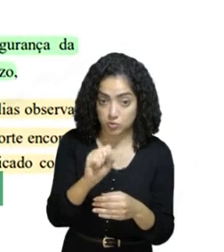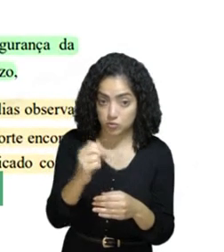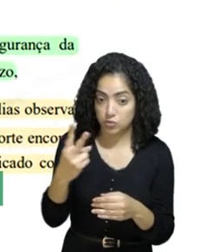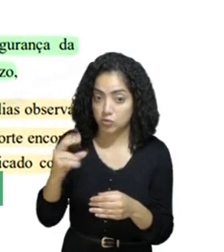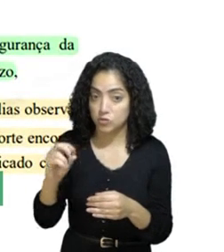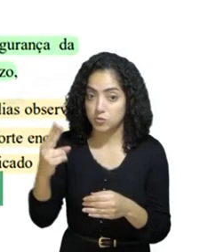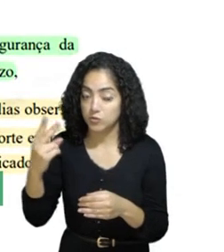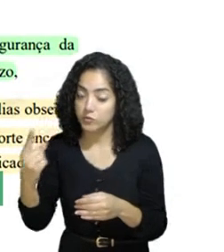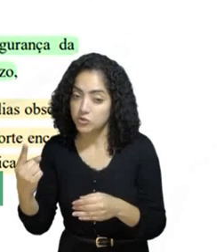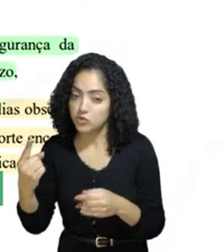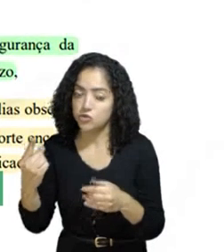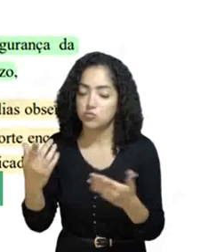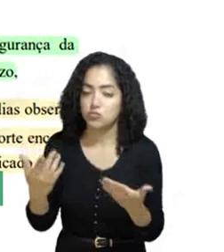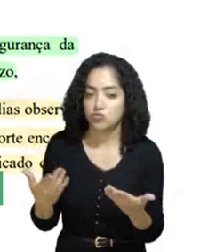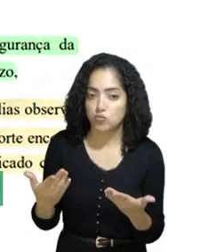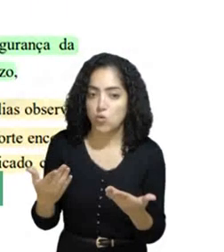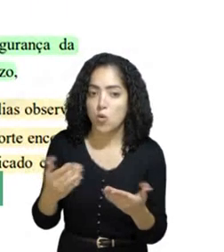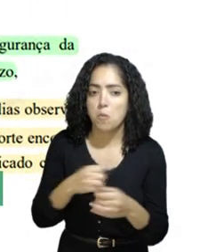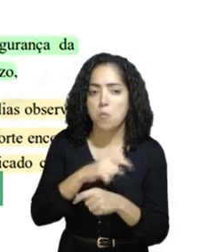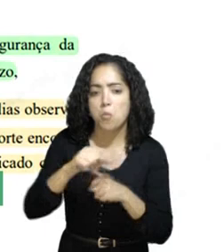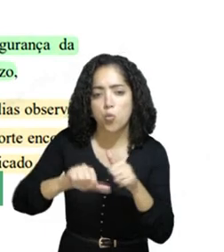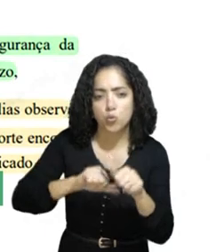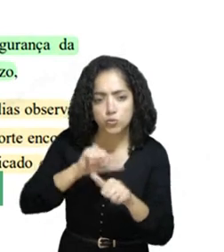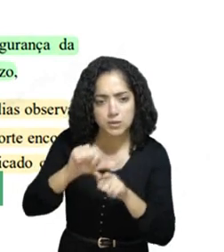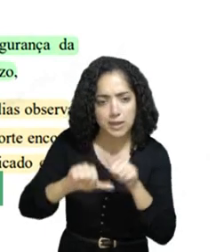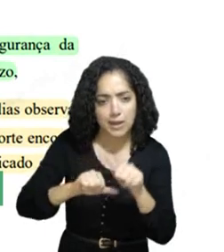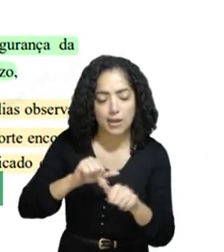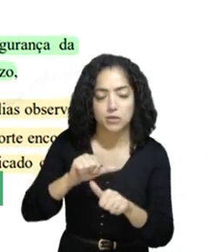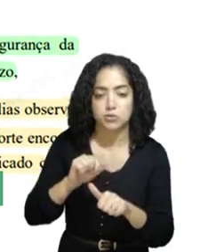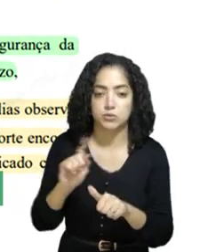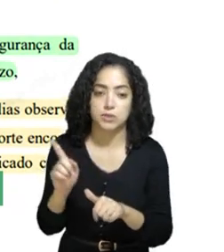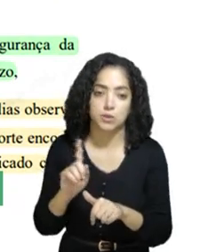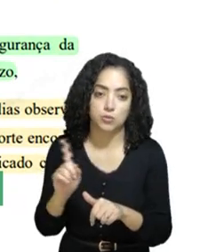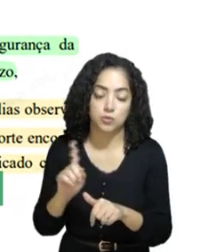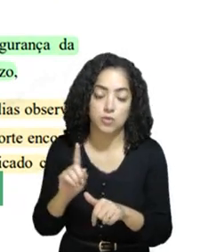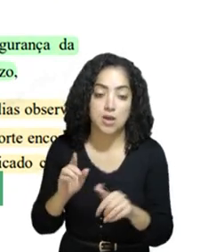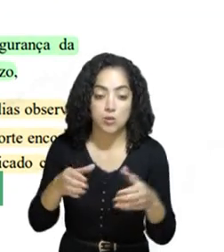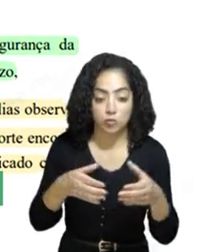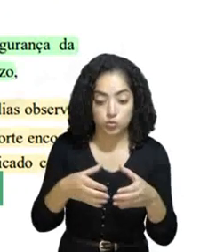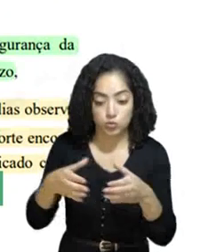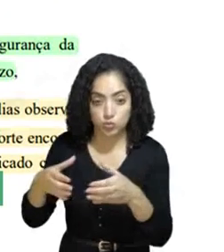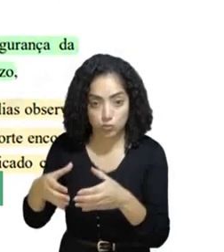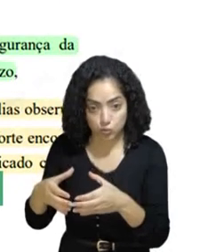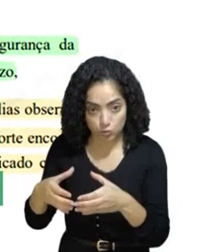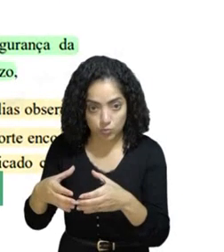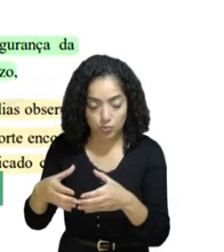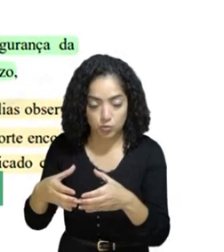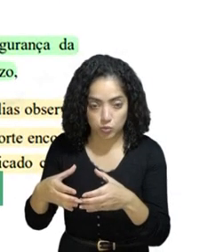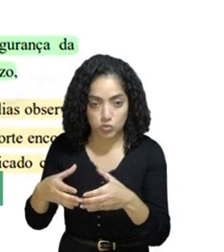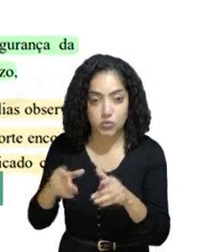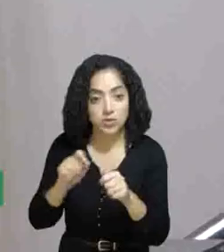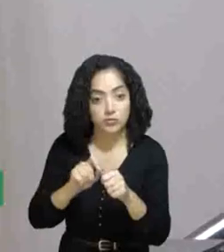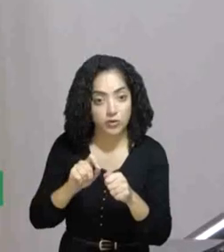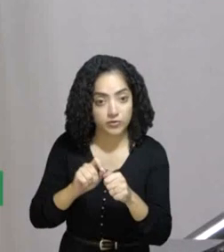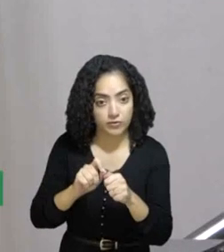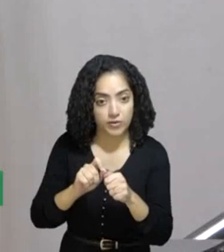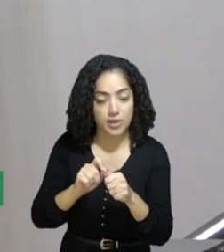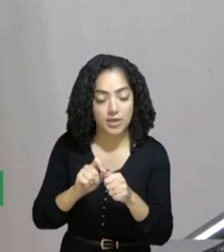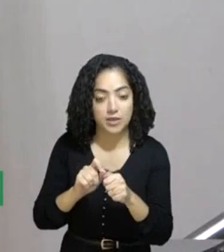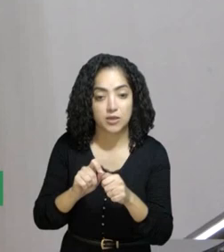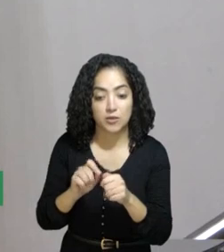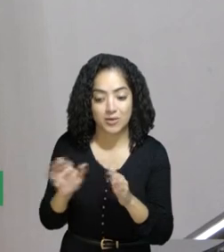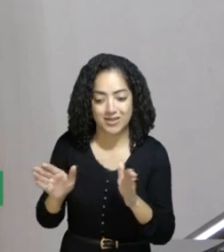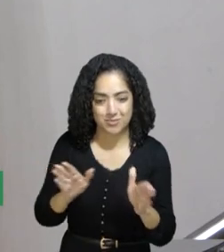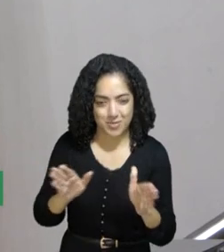2018-2021, não tenham mudado substancialmente. As equipes distintas realizaram, em períodos